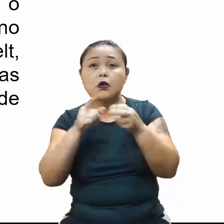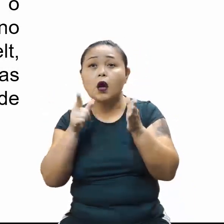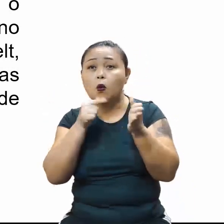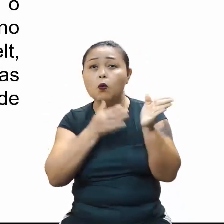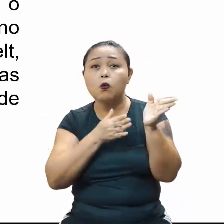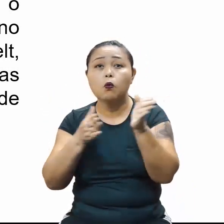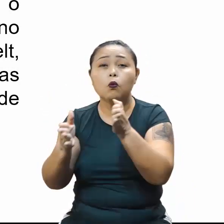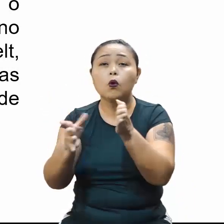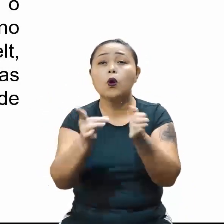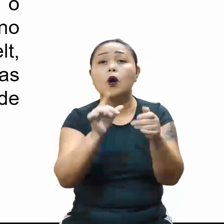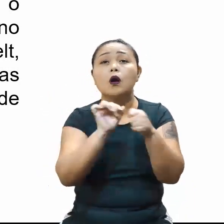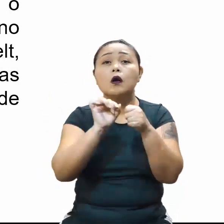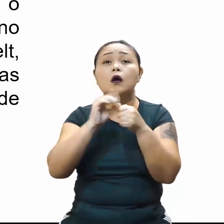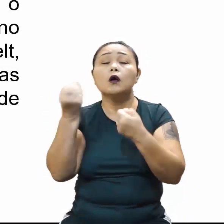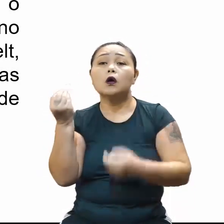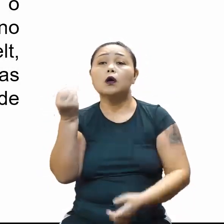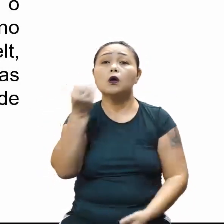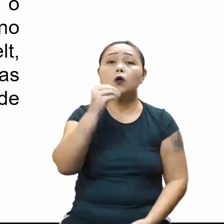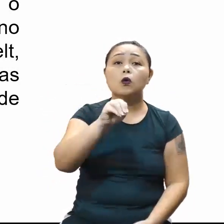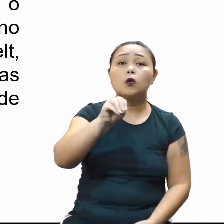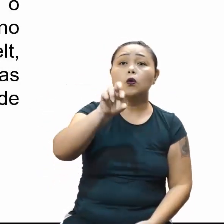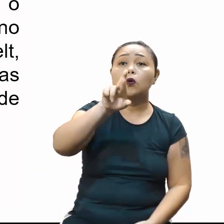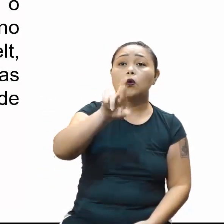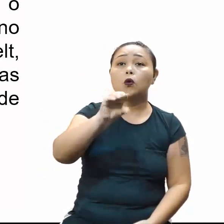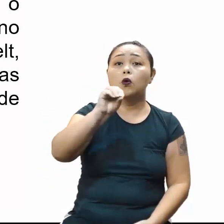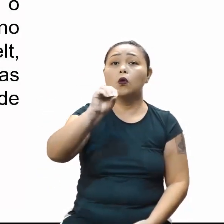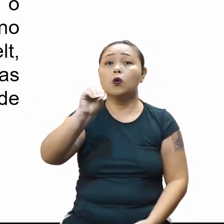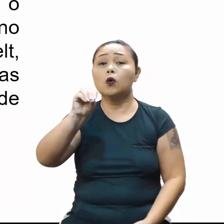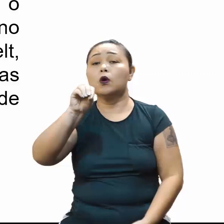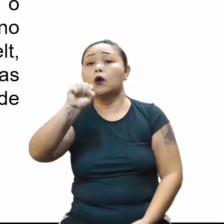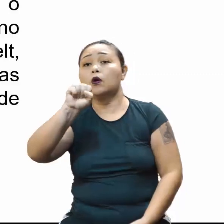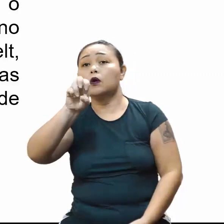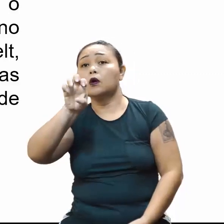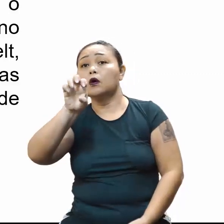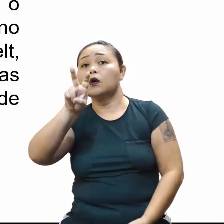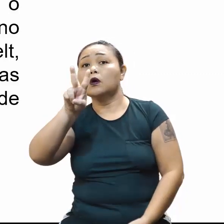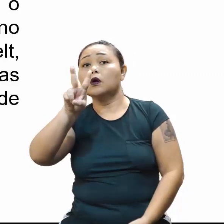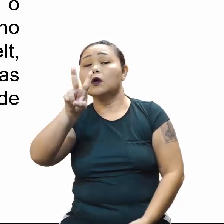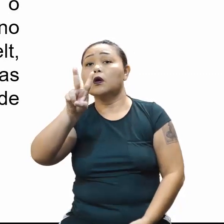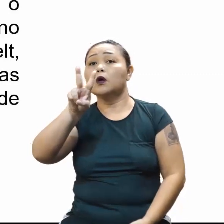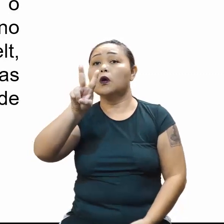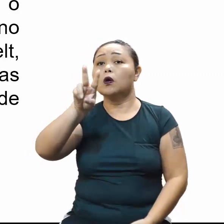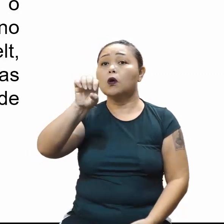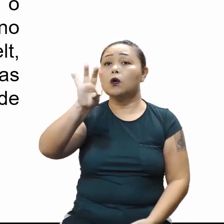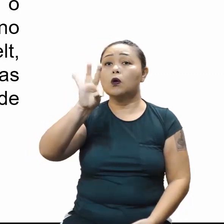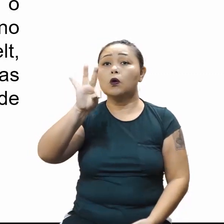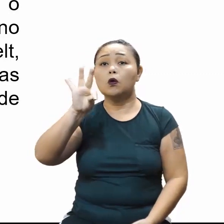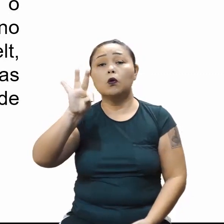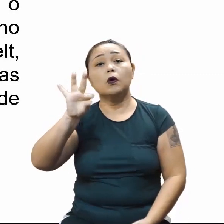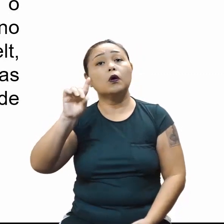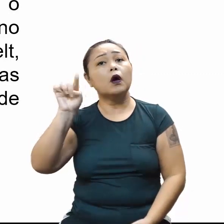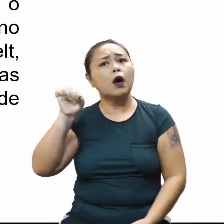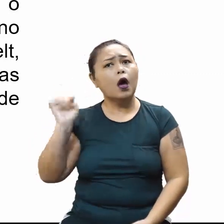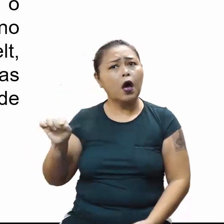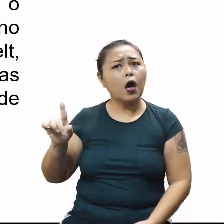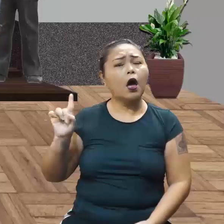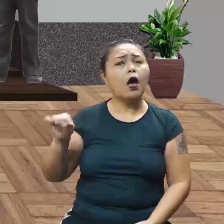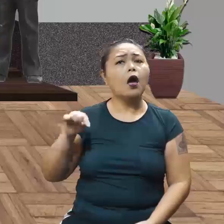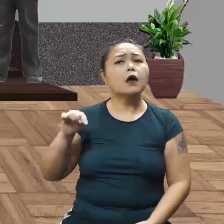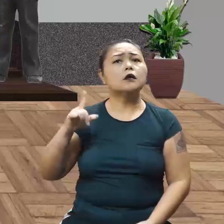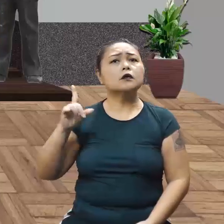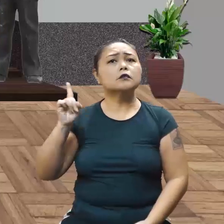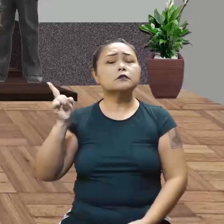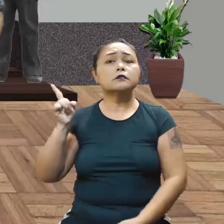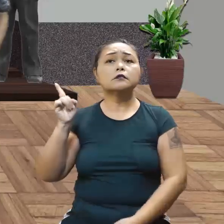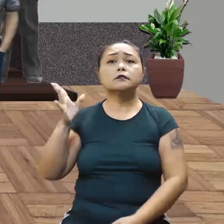Dúvidas, denominado de Rio Roosevelt. Então nós temos aqui essa expedição,